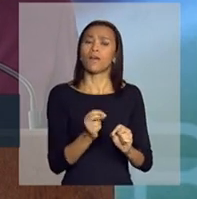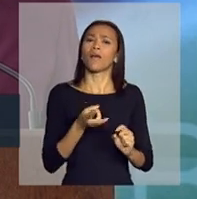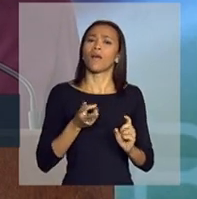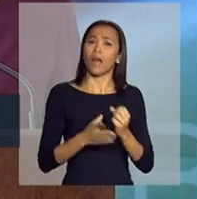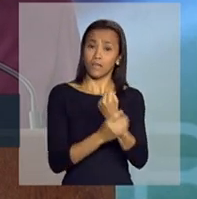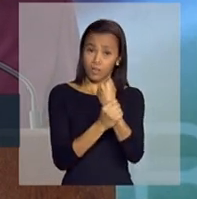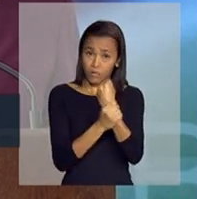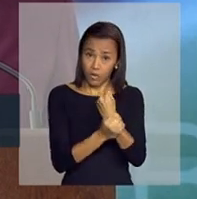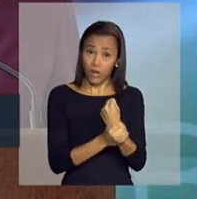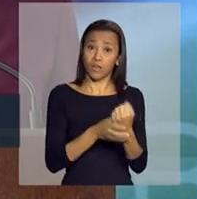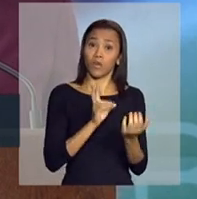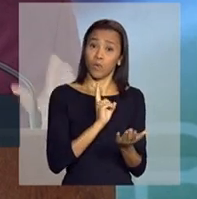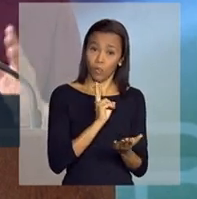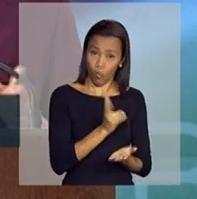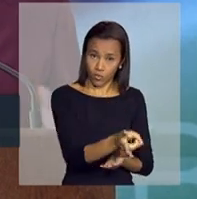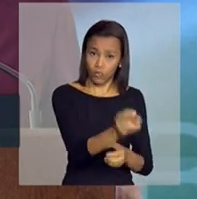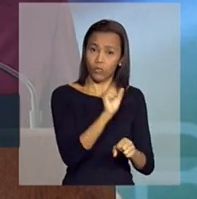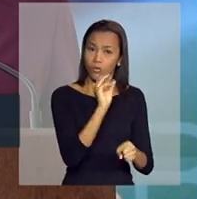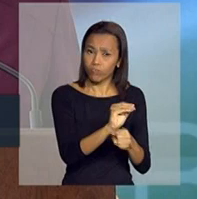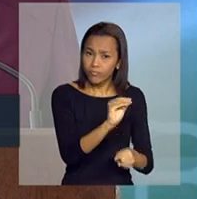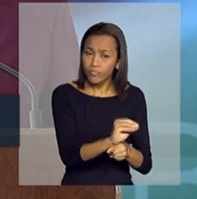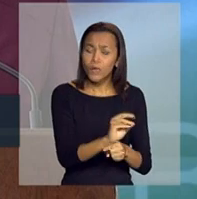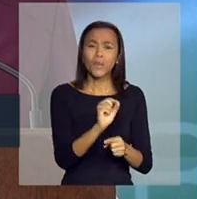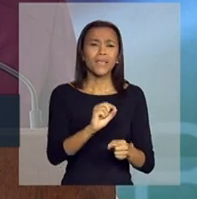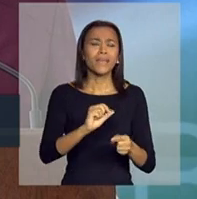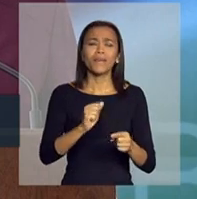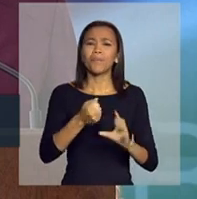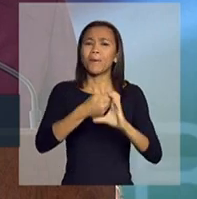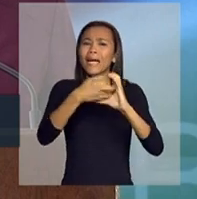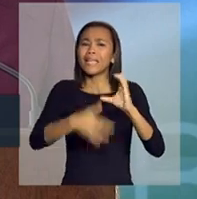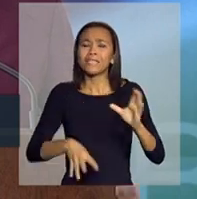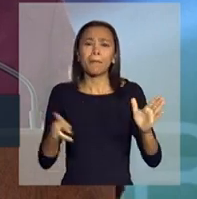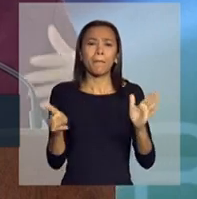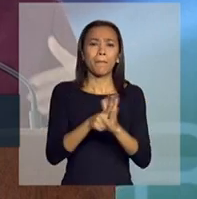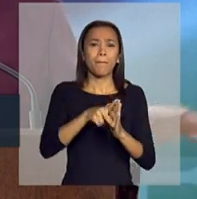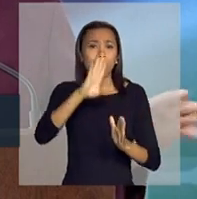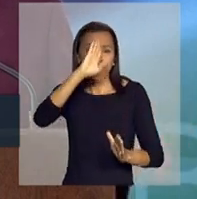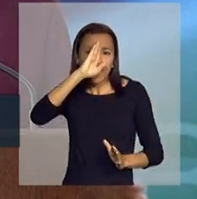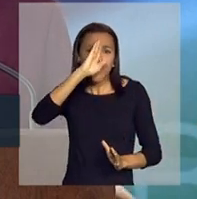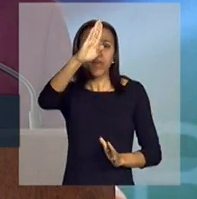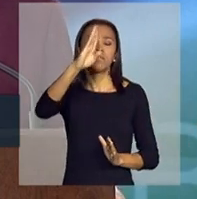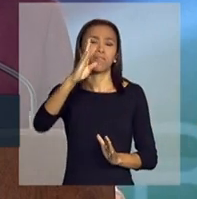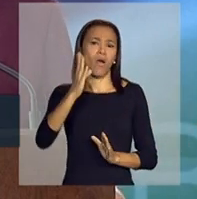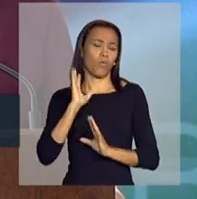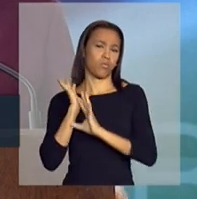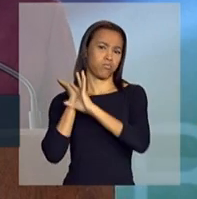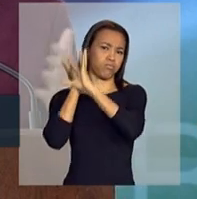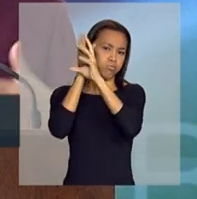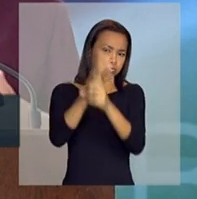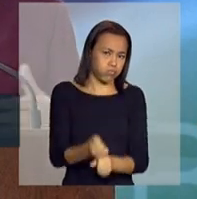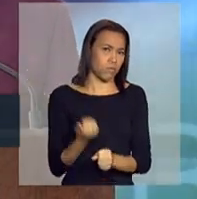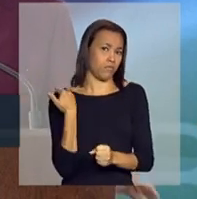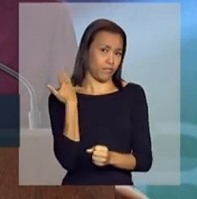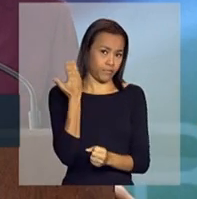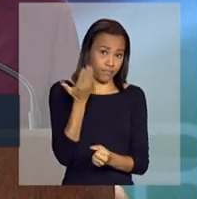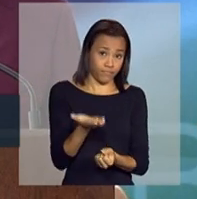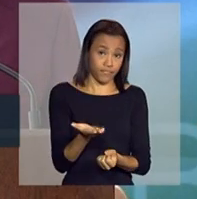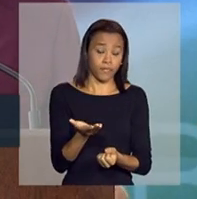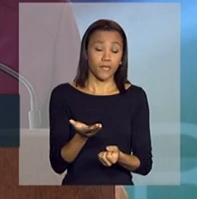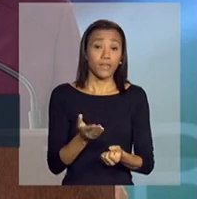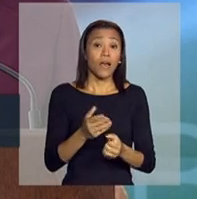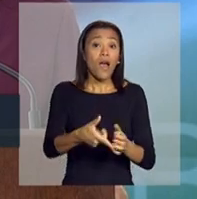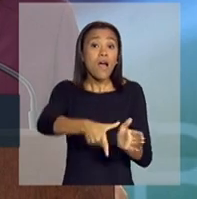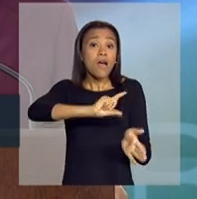manutenção, cuja característica principal nos últimos anos, antes